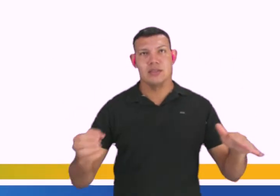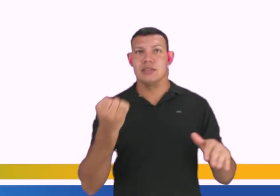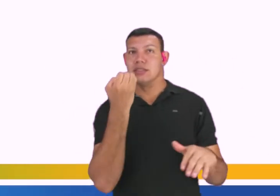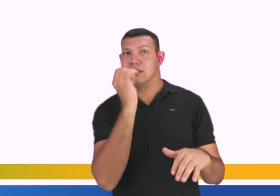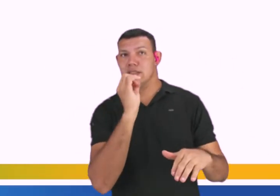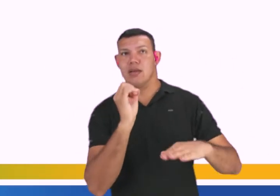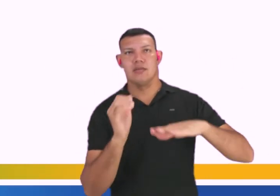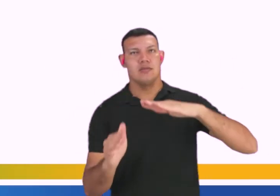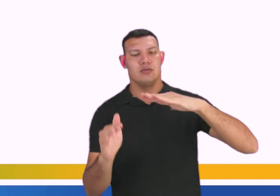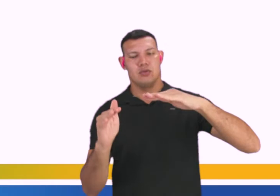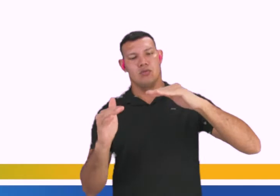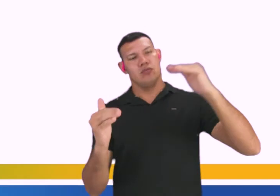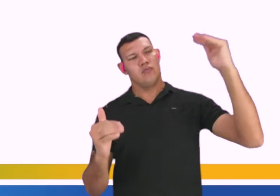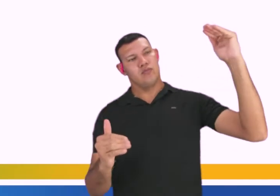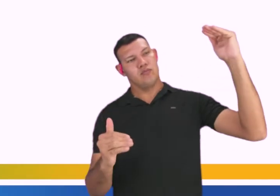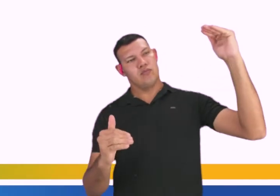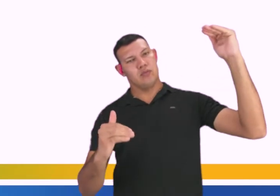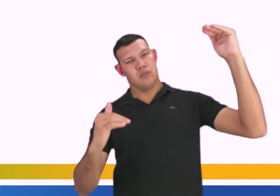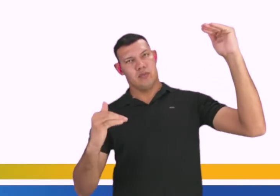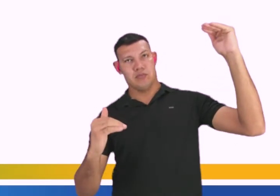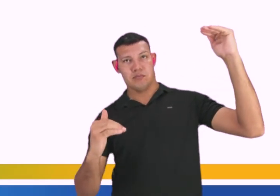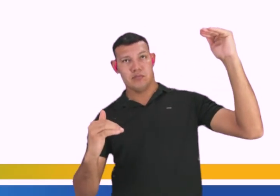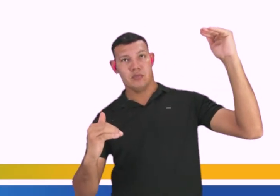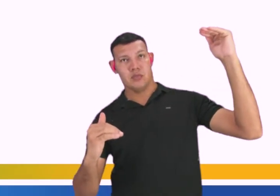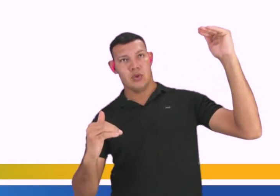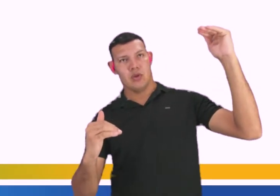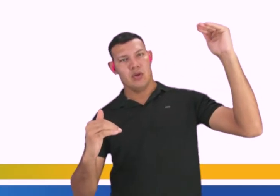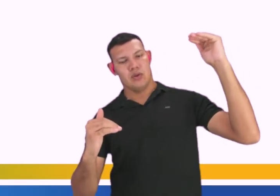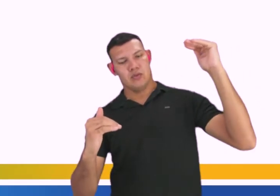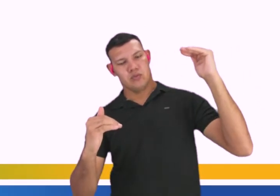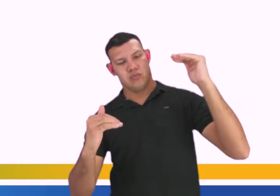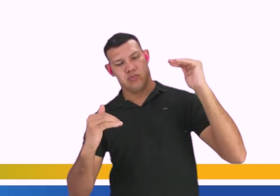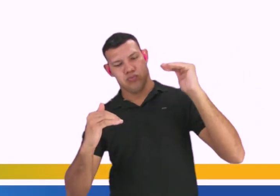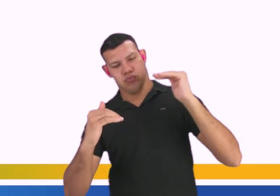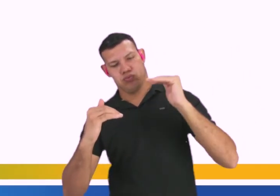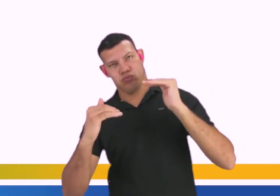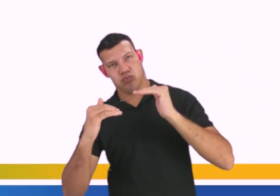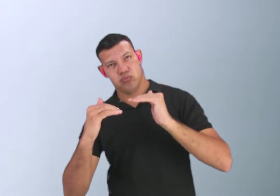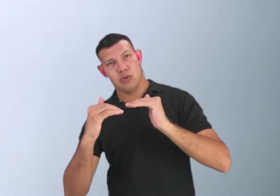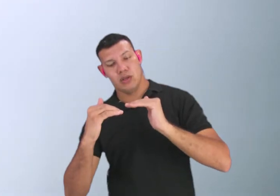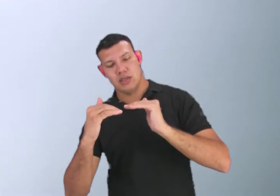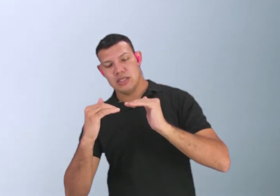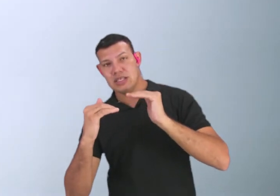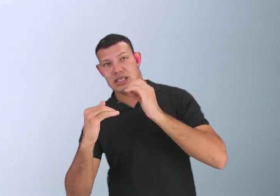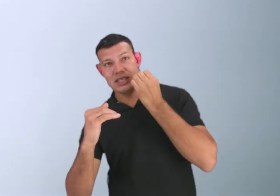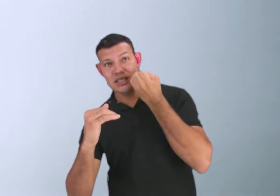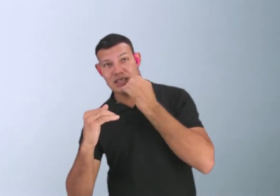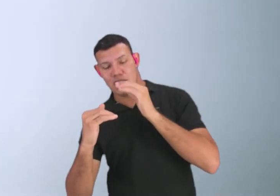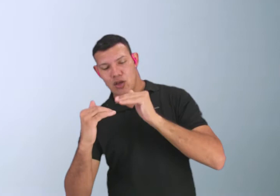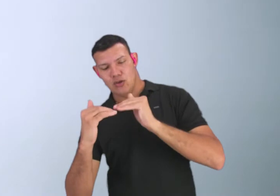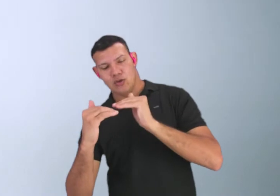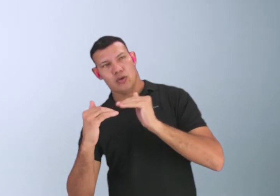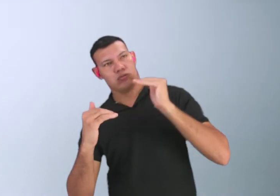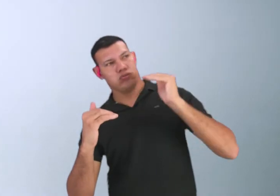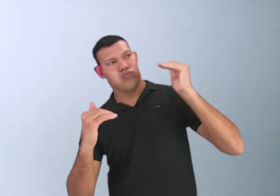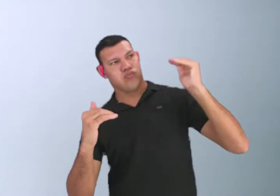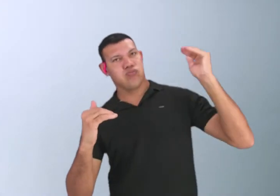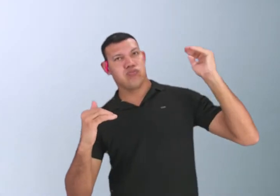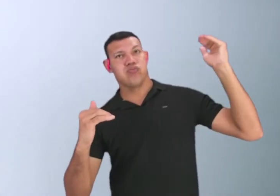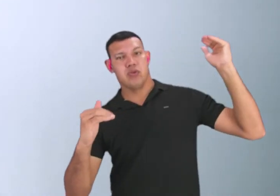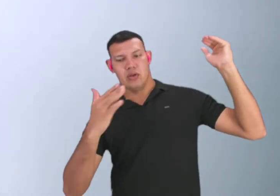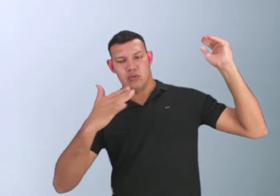ou quando vai aumentando essa altura, a pressão, ela tende a diminuir. Isso por